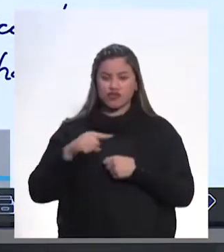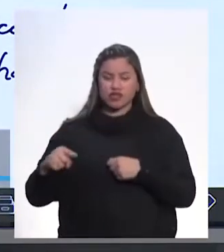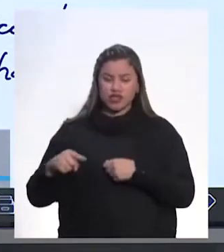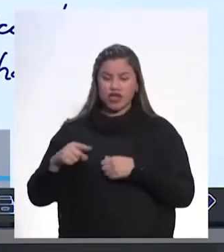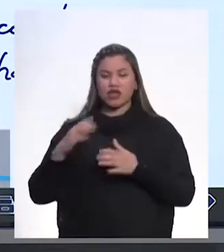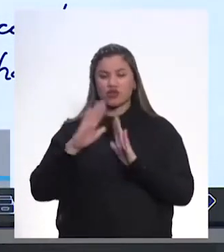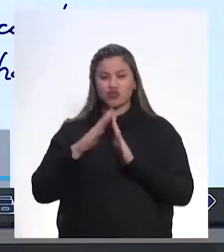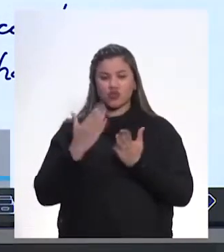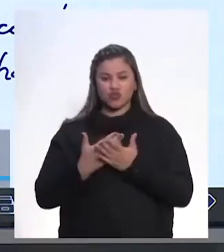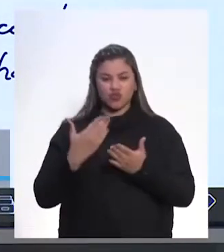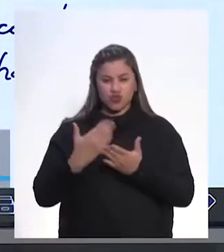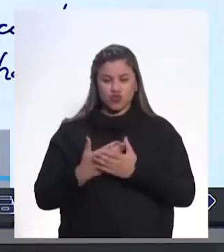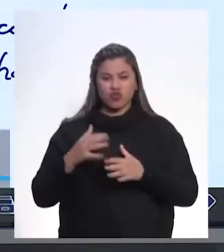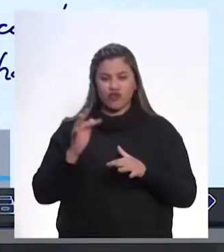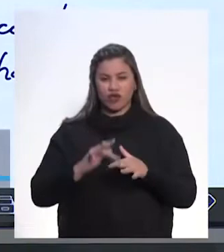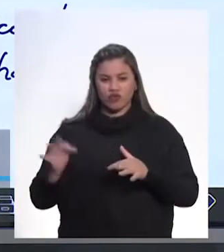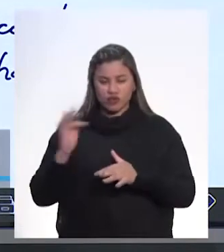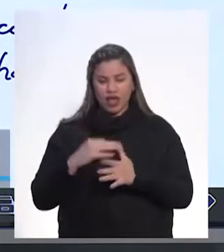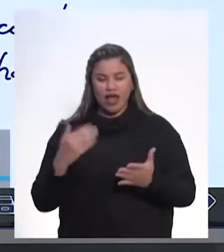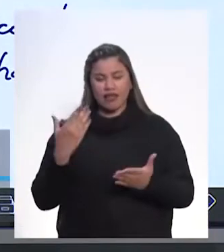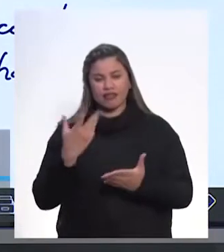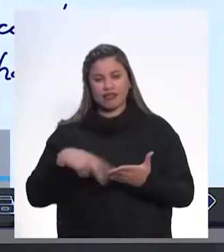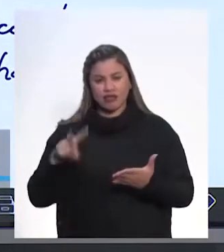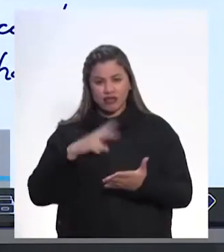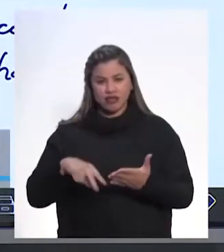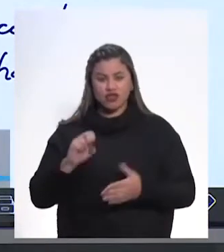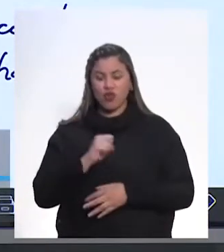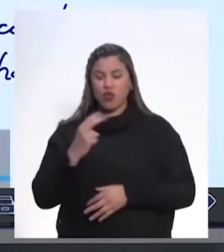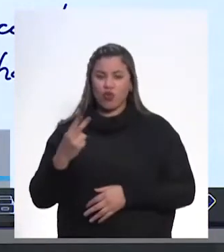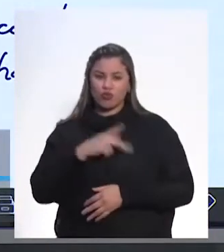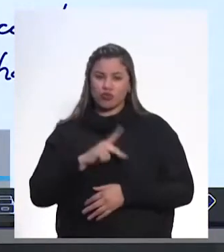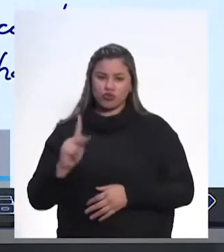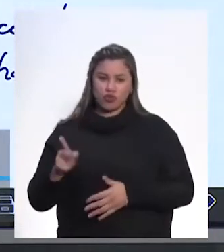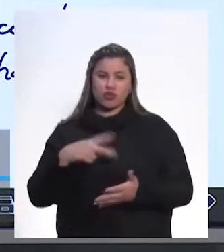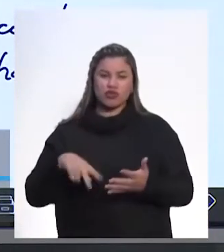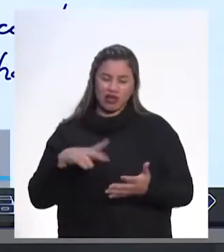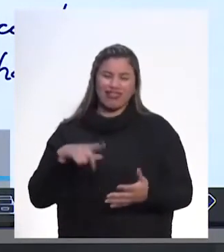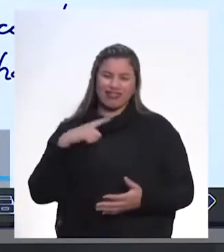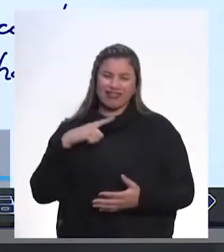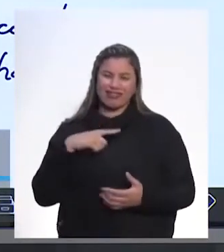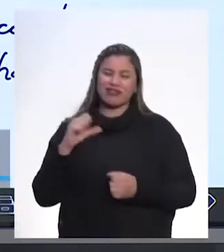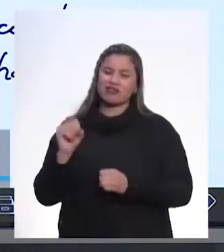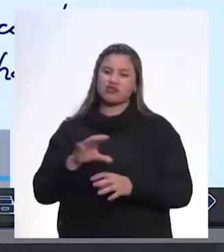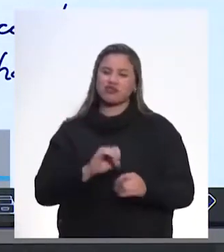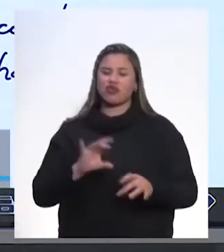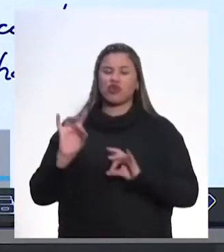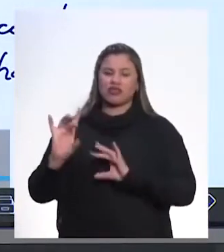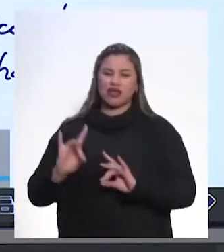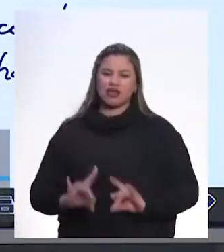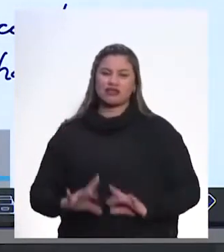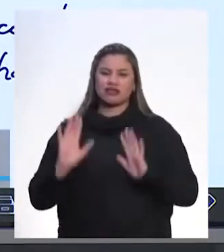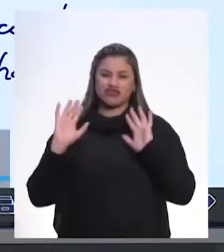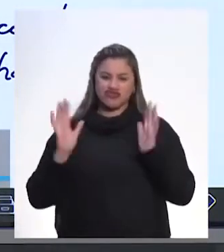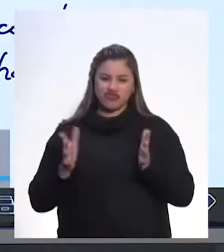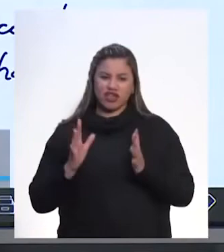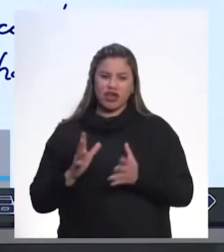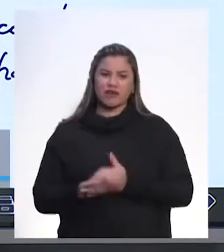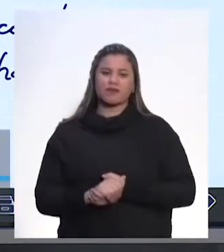de dança, ou os professores de vocês aí que estão trabalhando com dança nas escolas, já devem ter ensinado aí alguns,